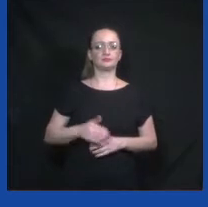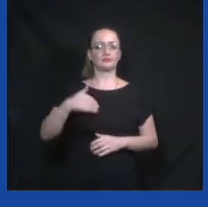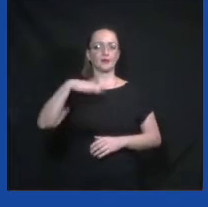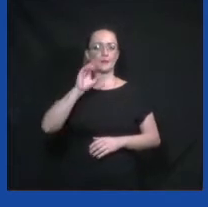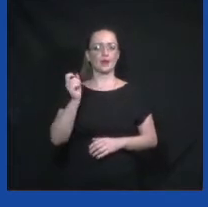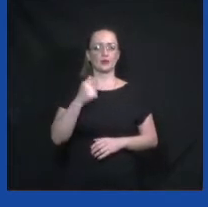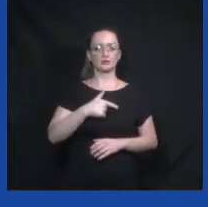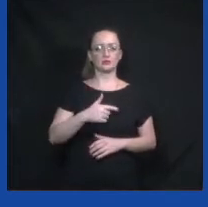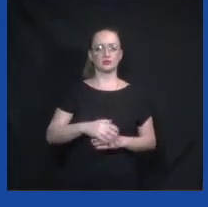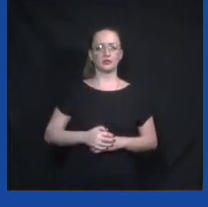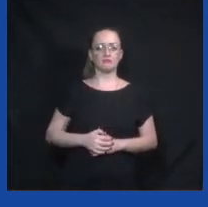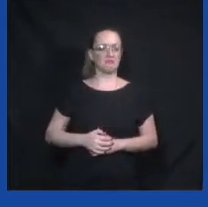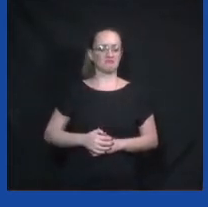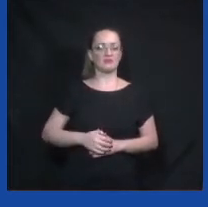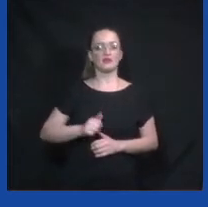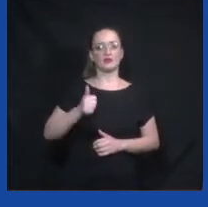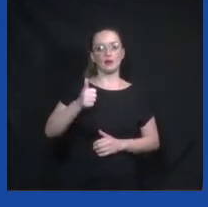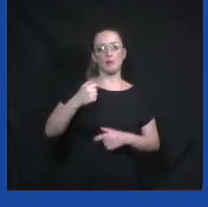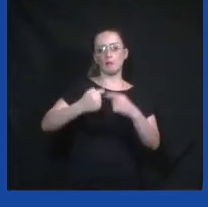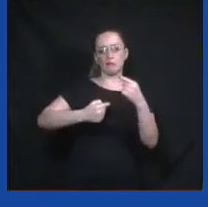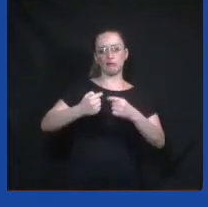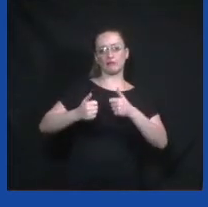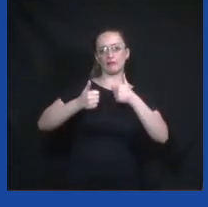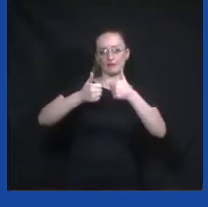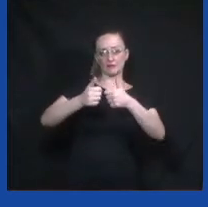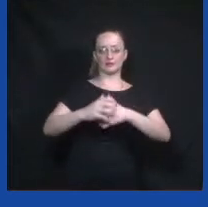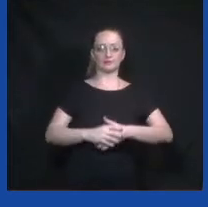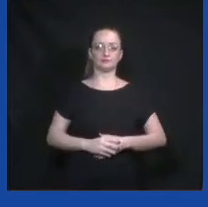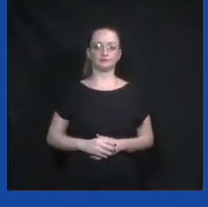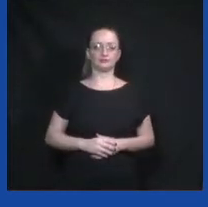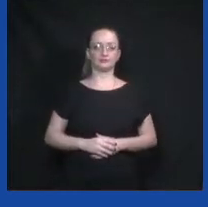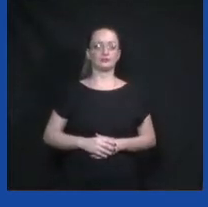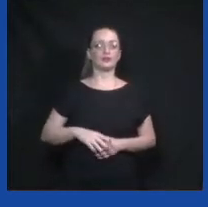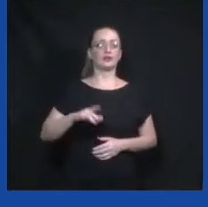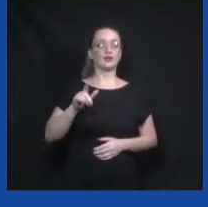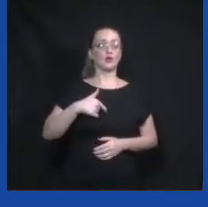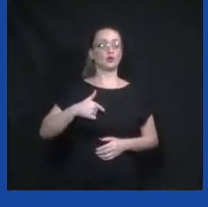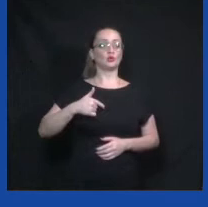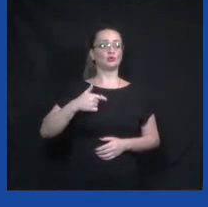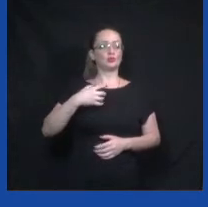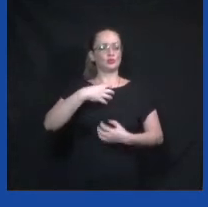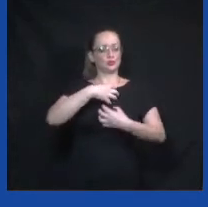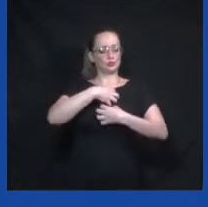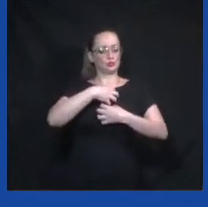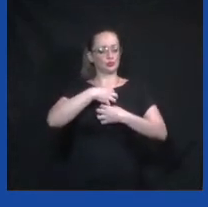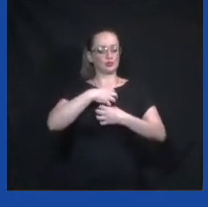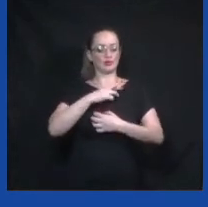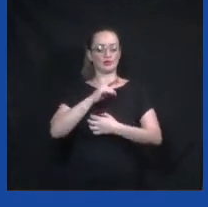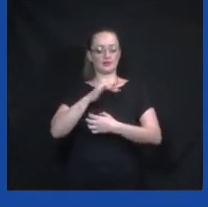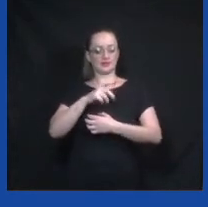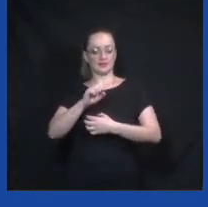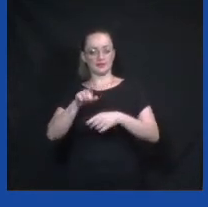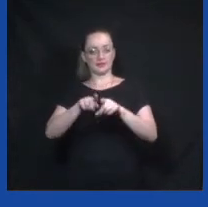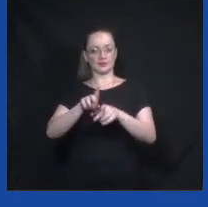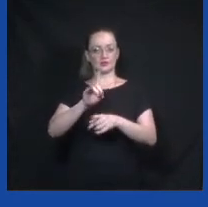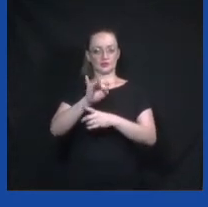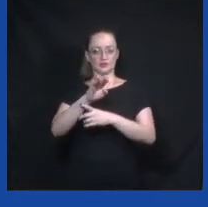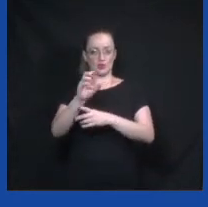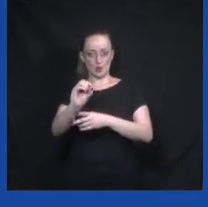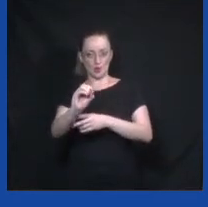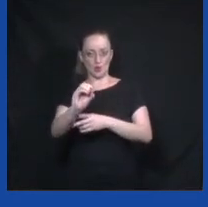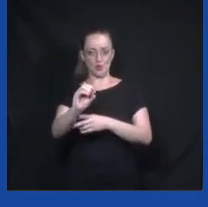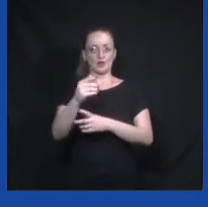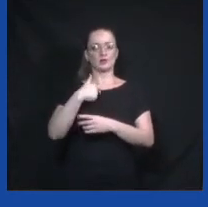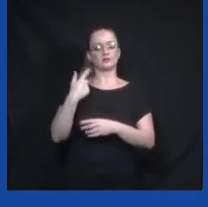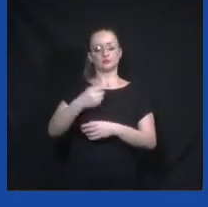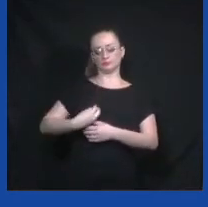linhas que a política estabelece e que a democracia estabelece. Hoje eu tenho a sensação, Roxane, Diego, todos que estão nos assistindo,